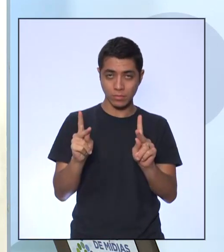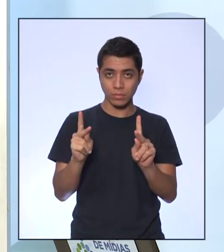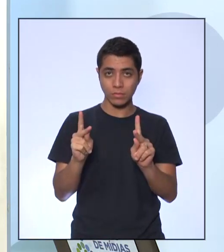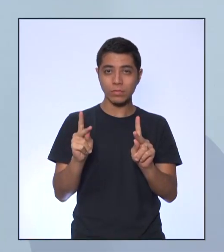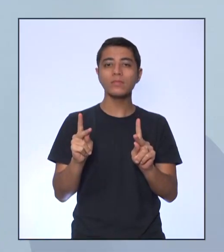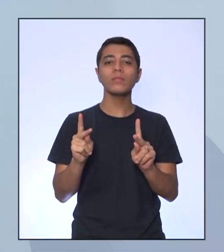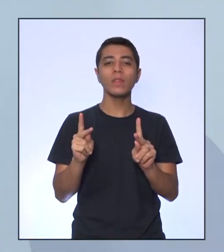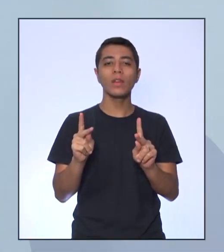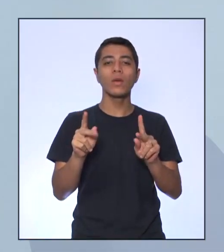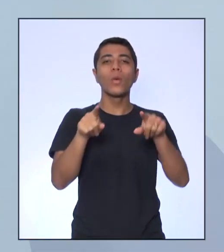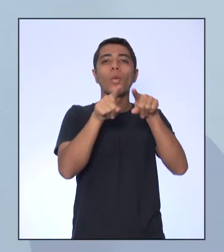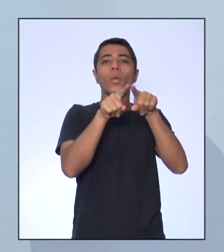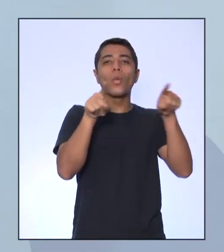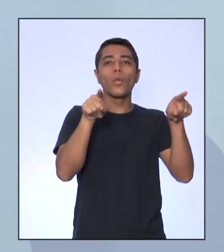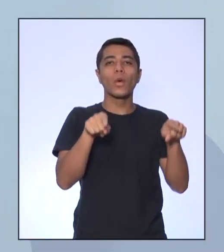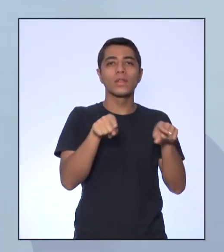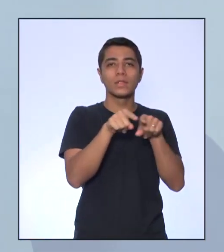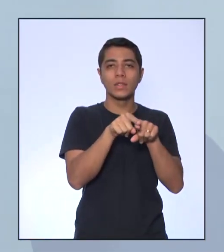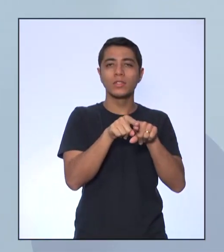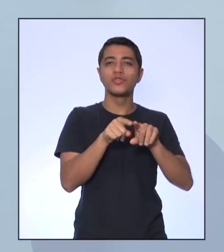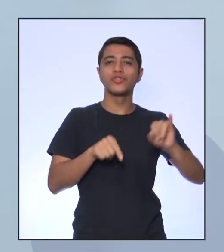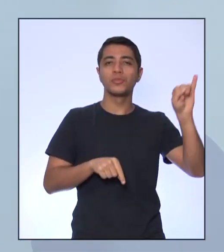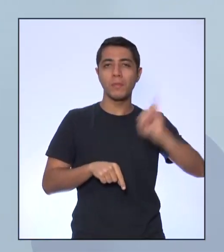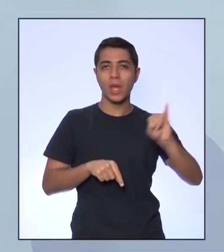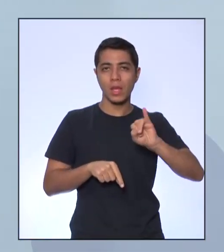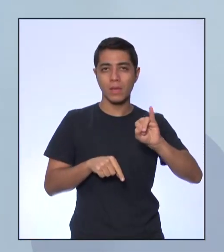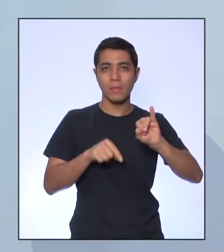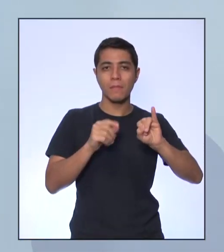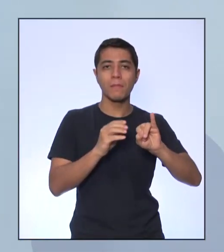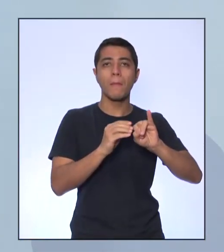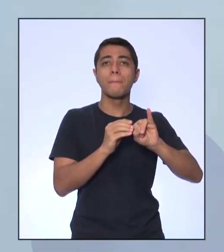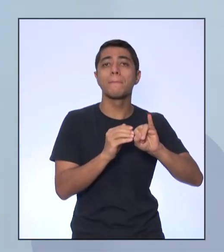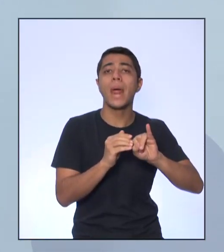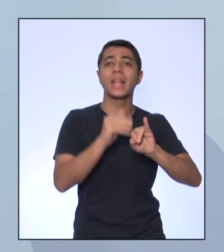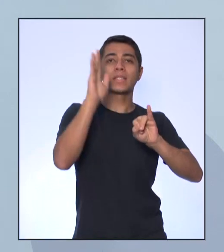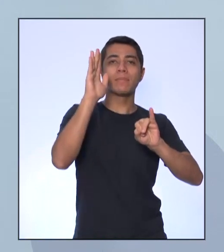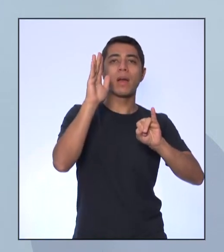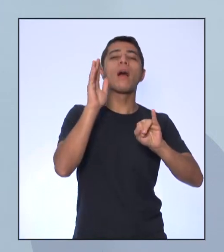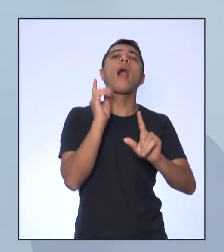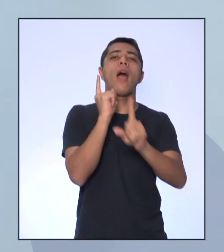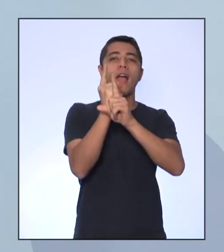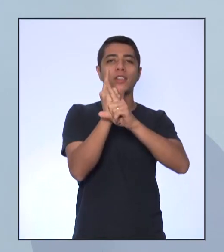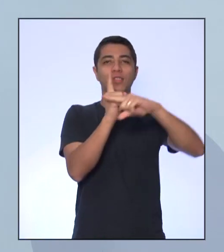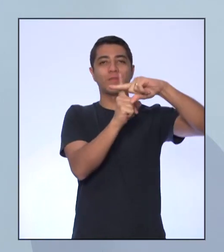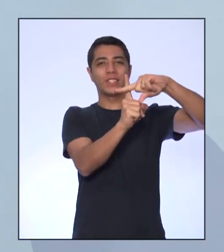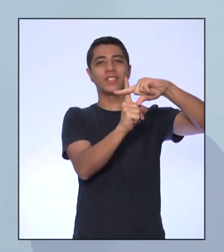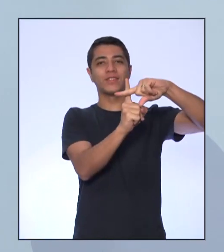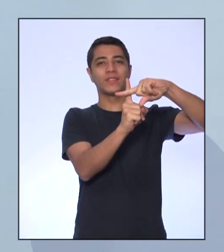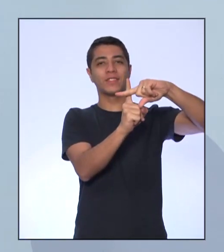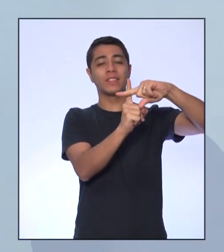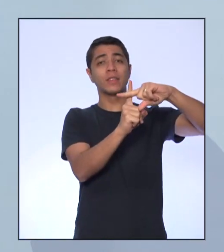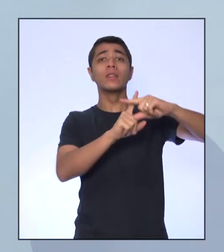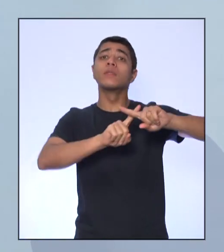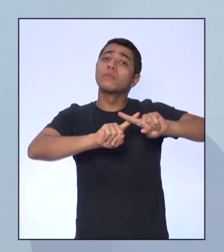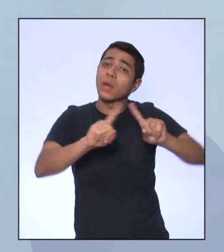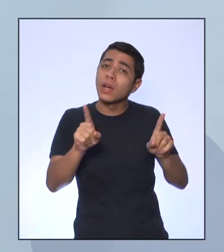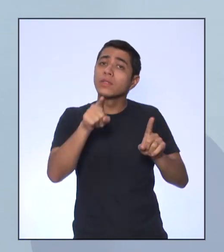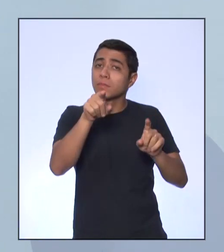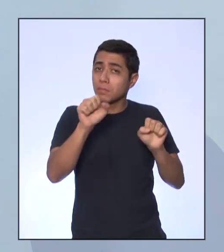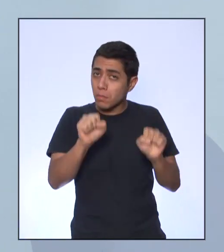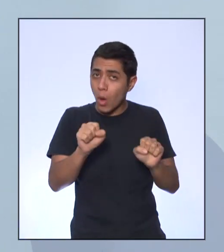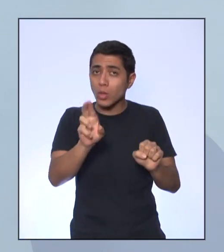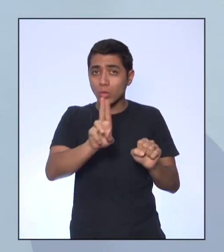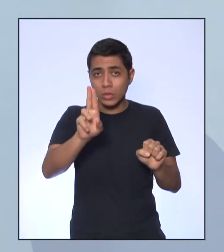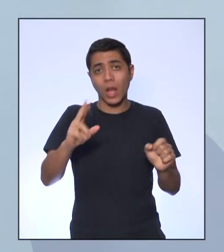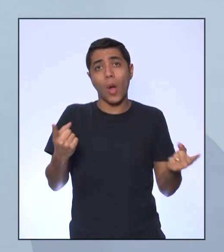quadrantes ímpares aqui para cima eu vou ter os valores positivos mas e se eu fizer o contrário se eu prolongar